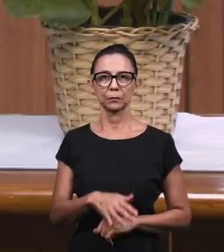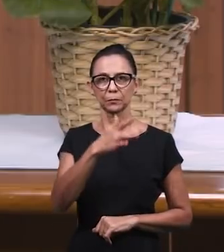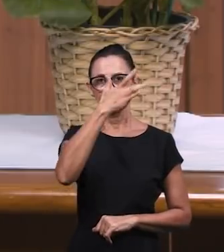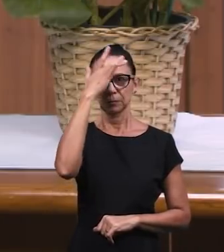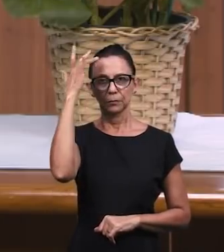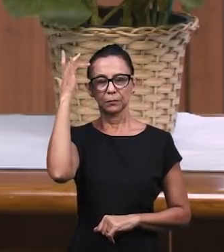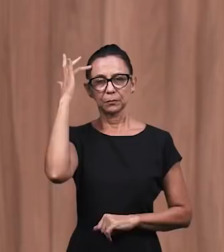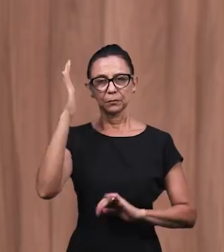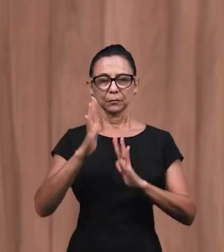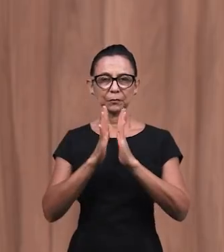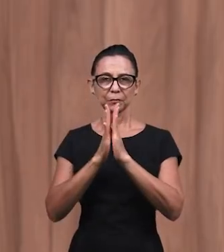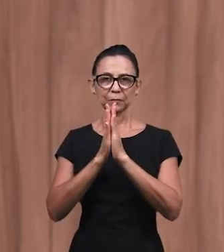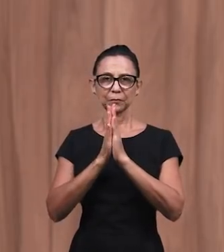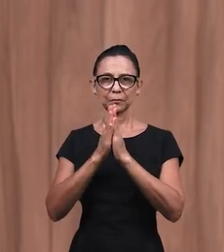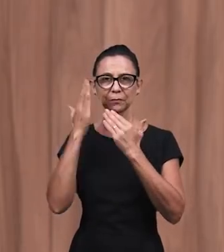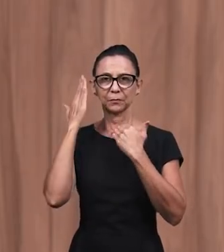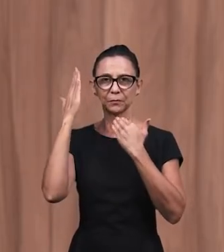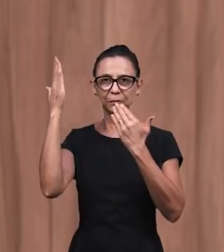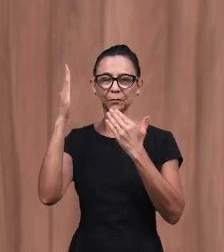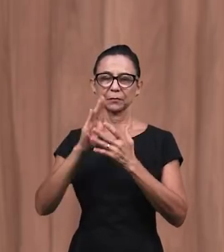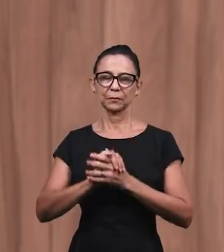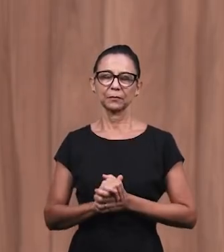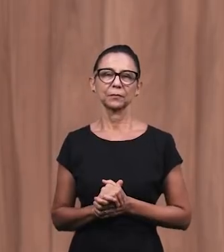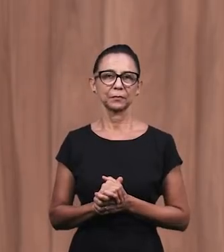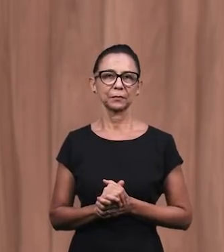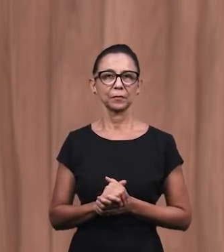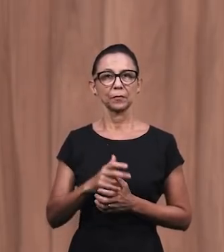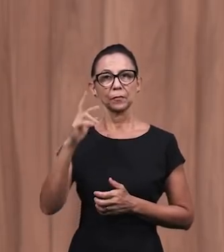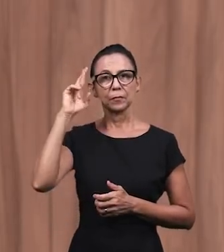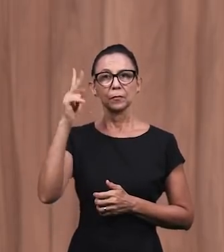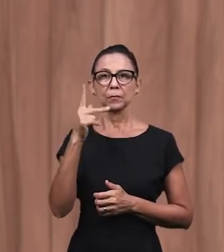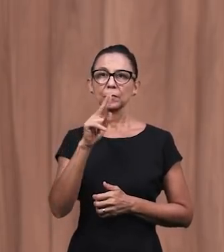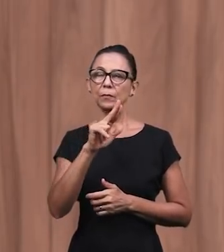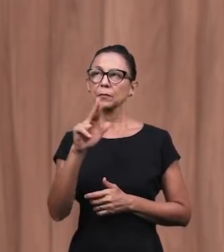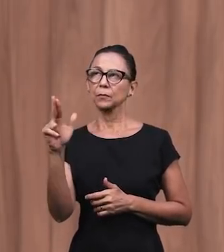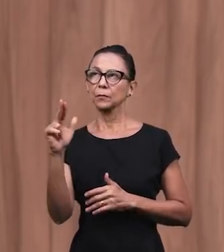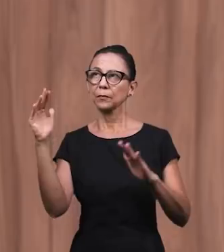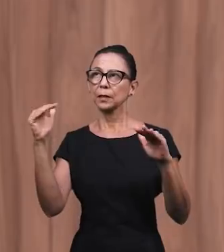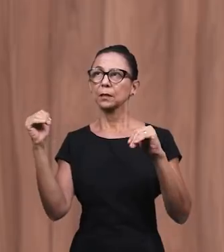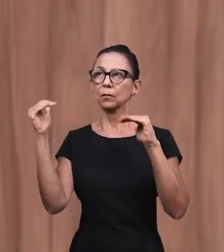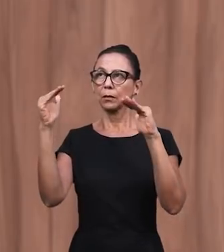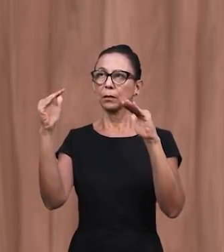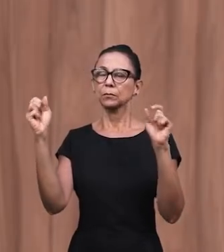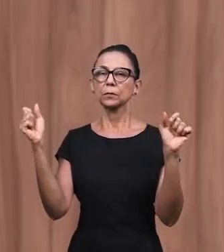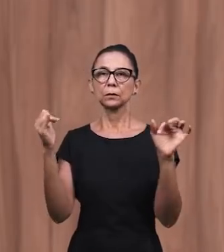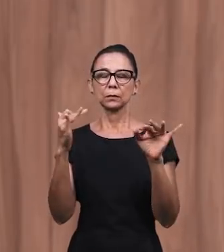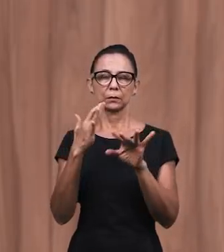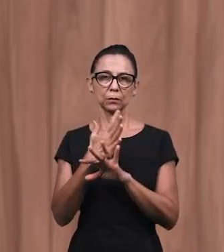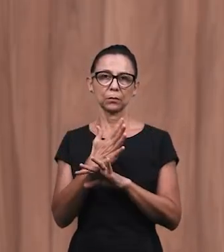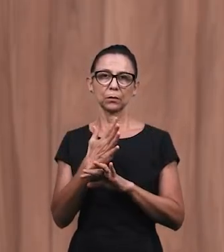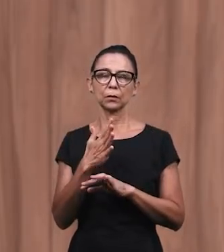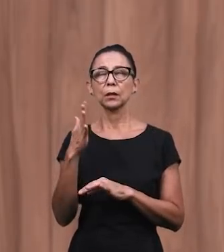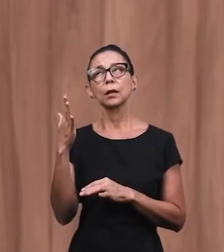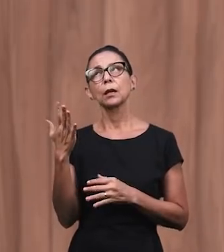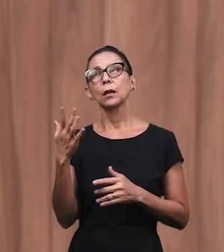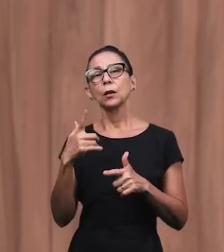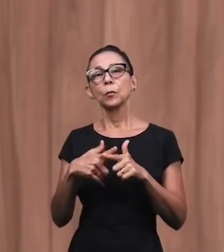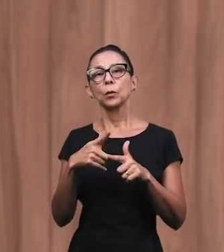ao nome do Senhor. Senhor, nós glorificamos e bendizemos ao teu nome. Ó Deus, porque um